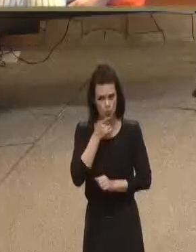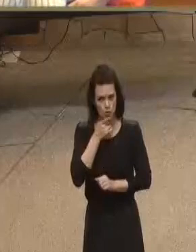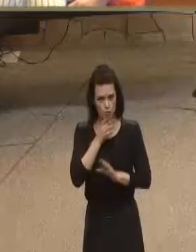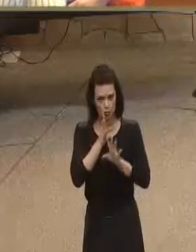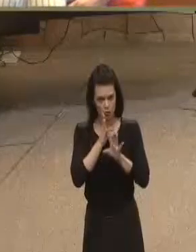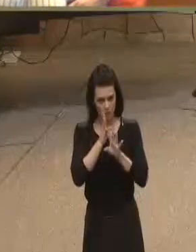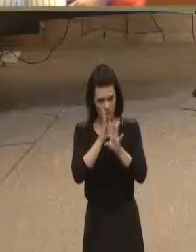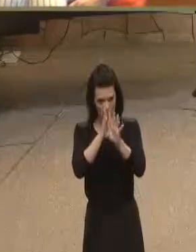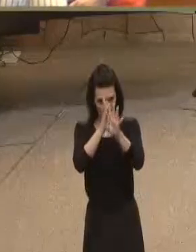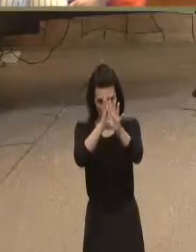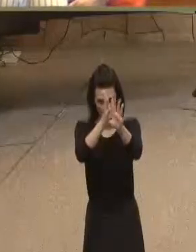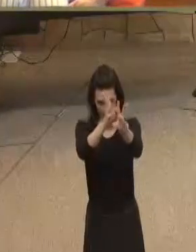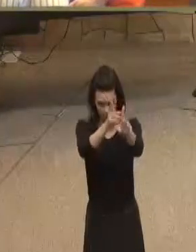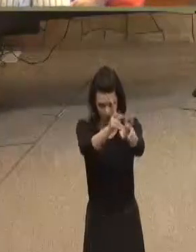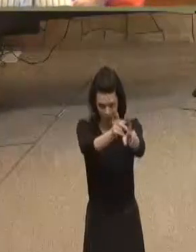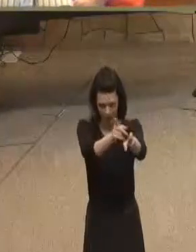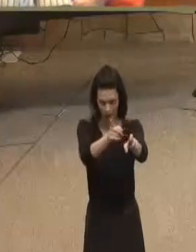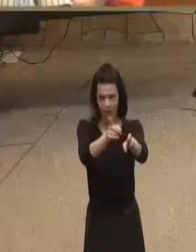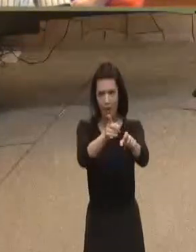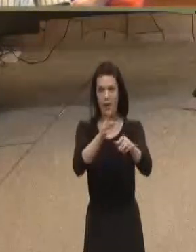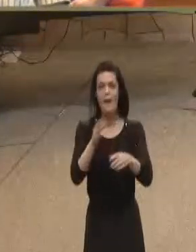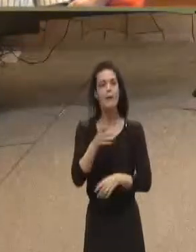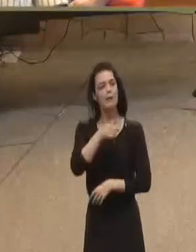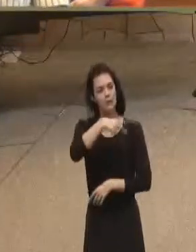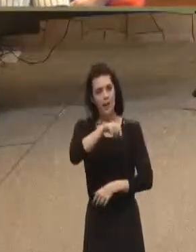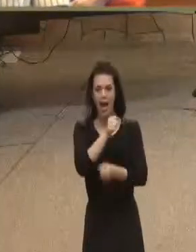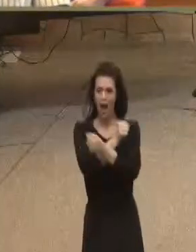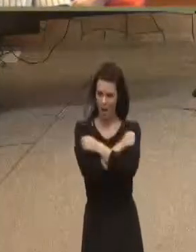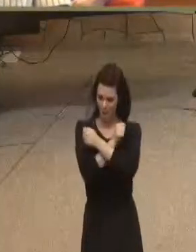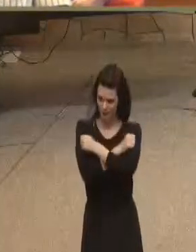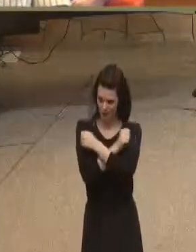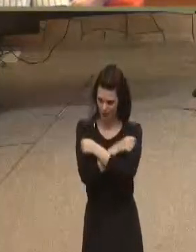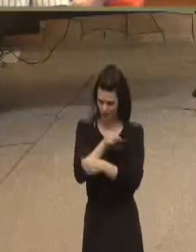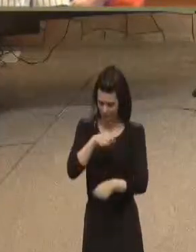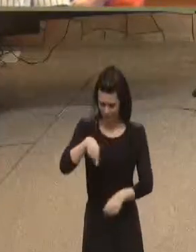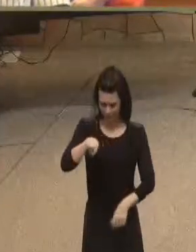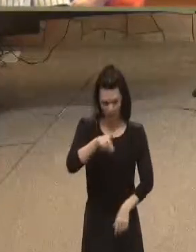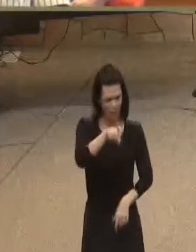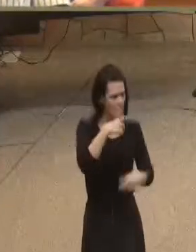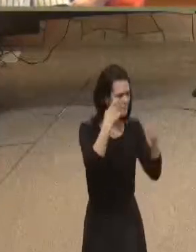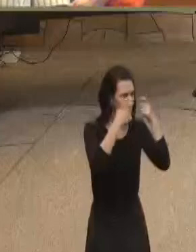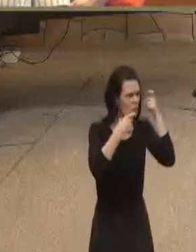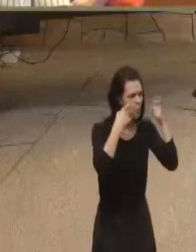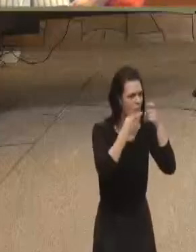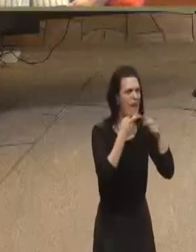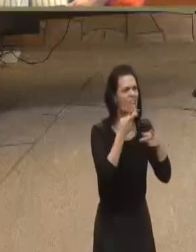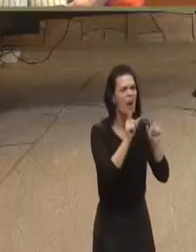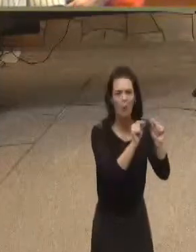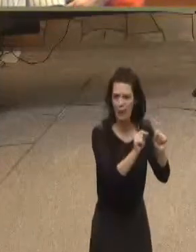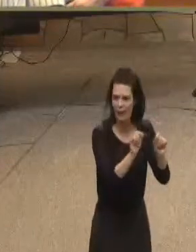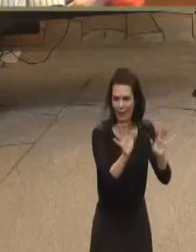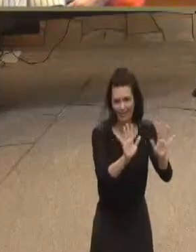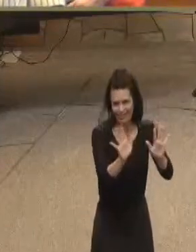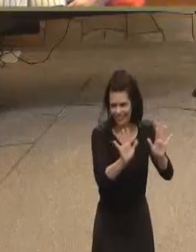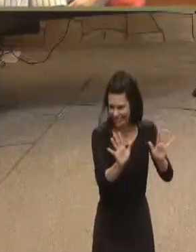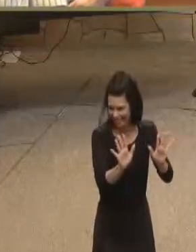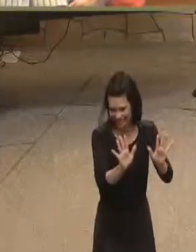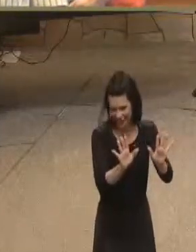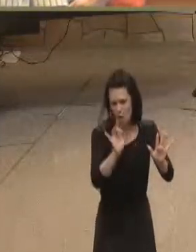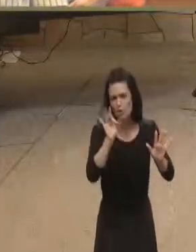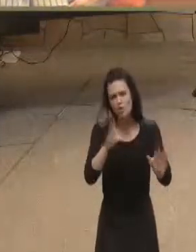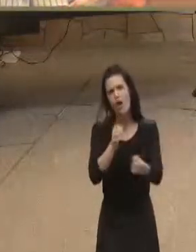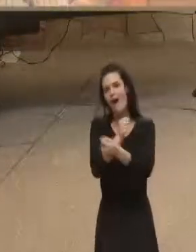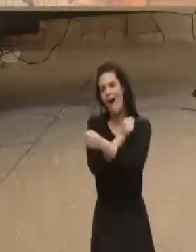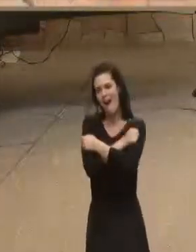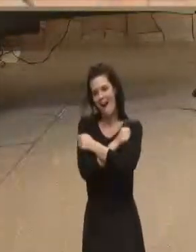de toda a igreja. Você não precisa se preocupar com o que você vai dizer. Dando este abraço, você